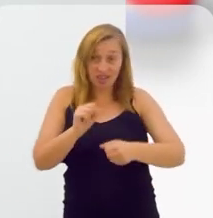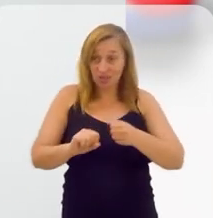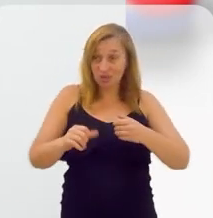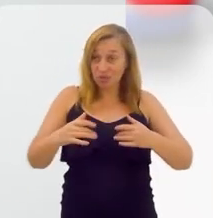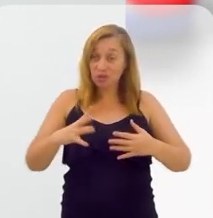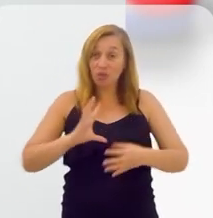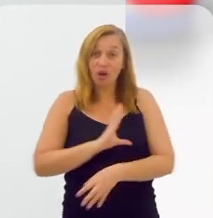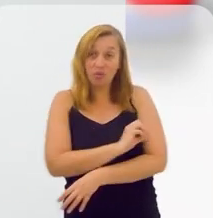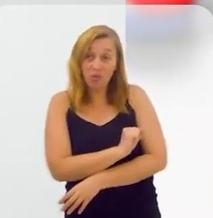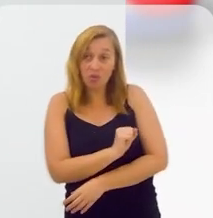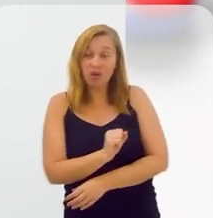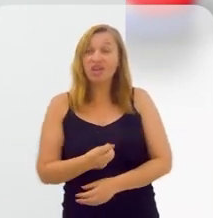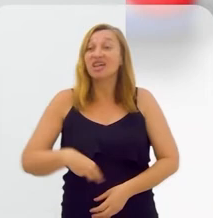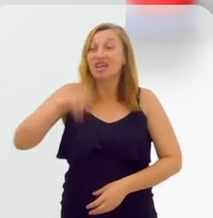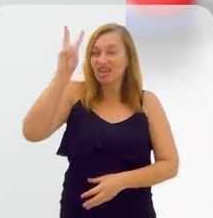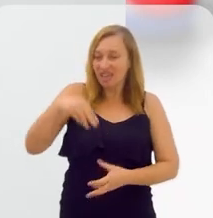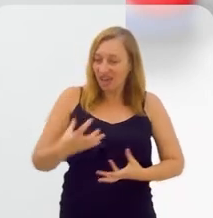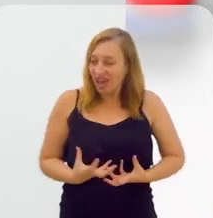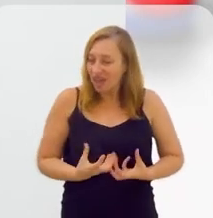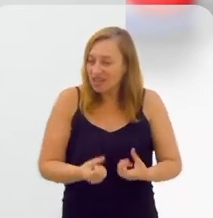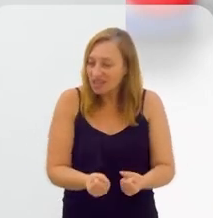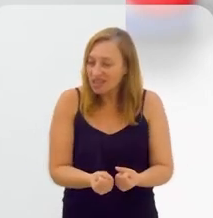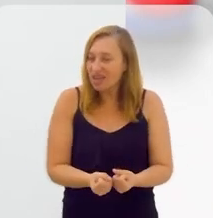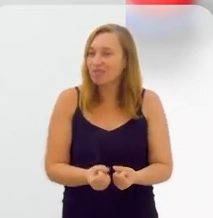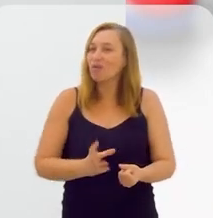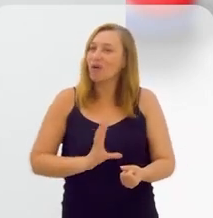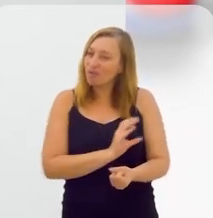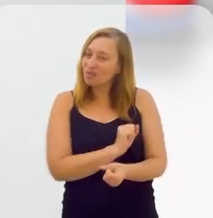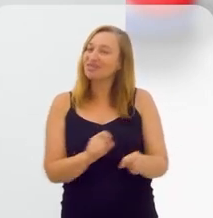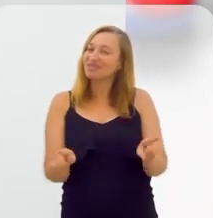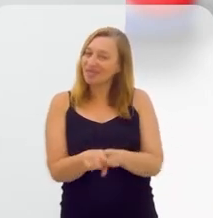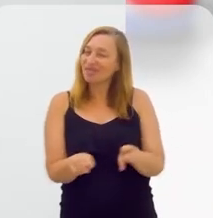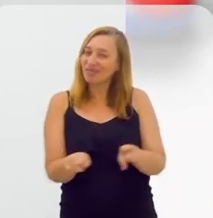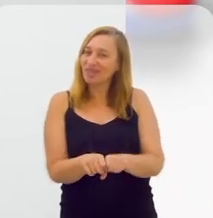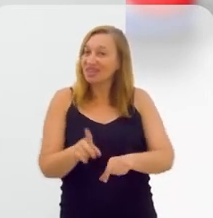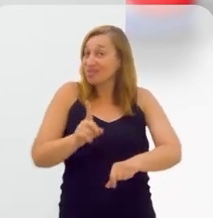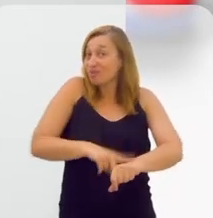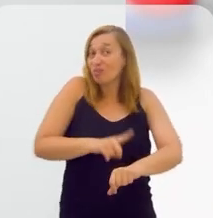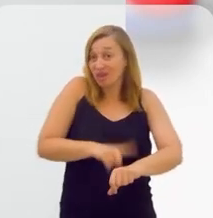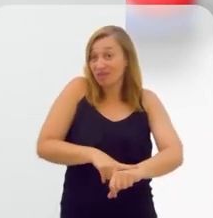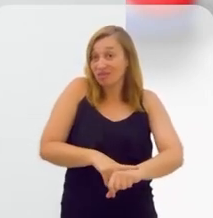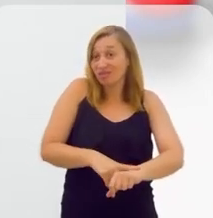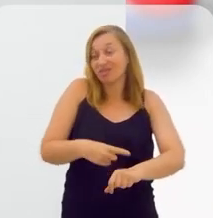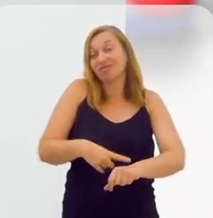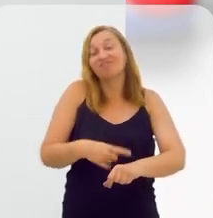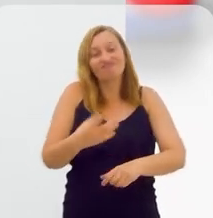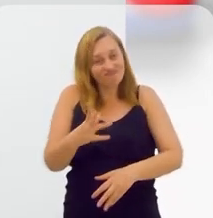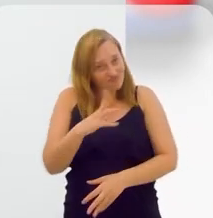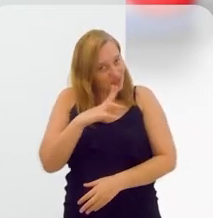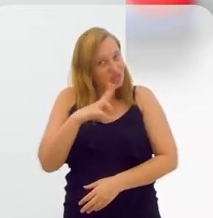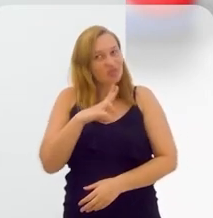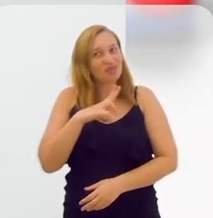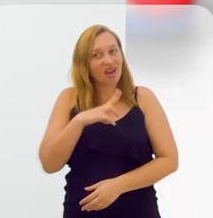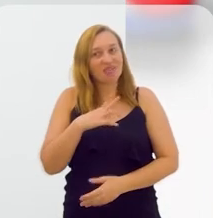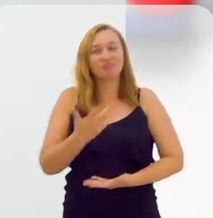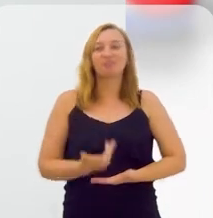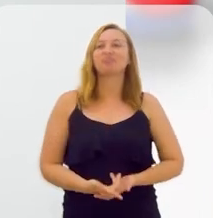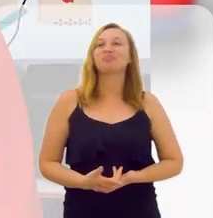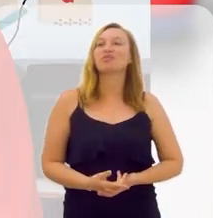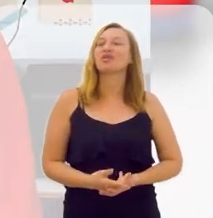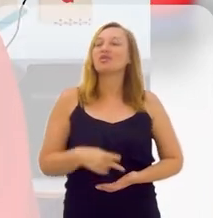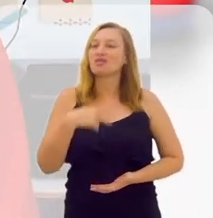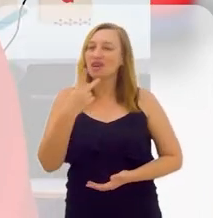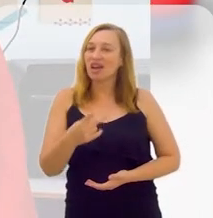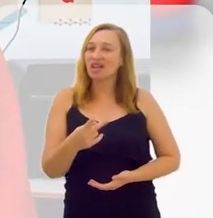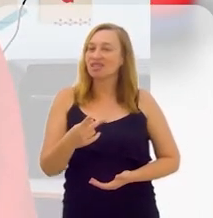com afeto, e quem recebe também recebe com esse afeto, né? Nesse momento tão particular, né? Por